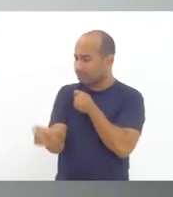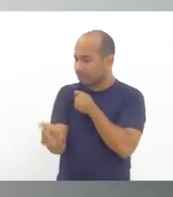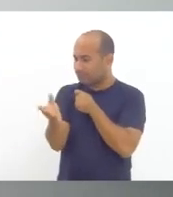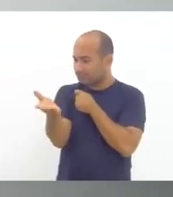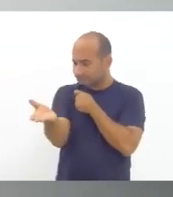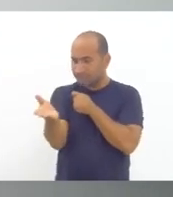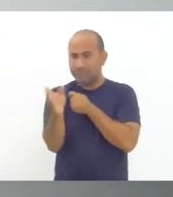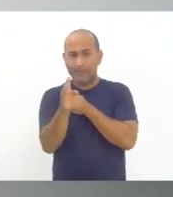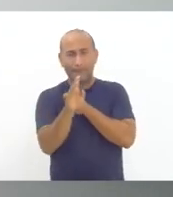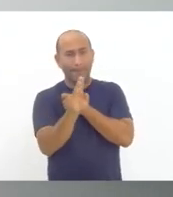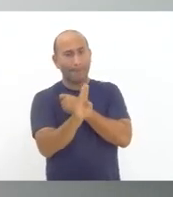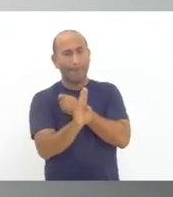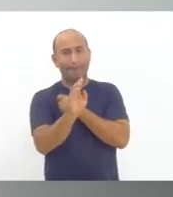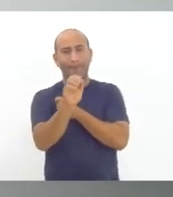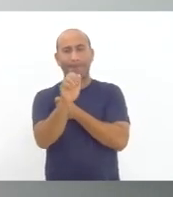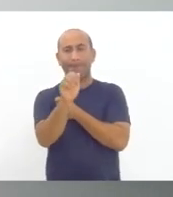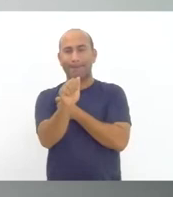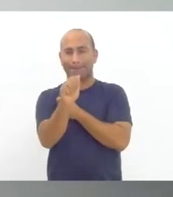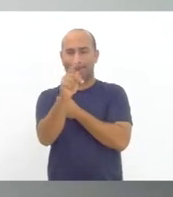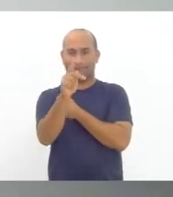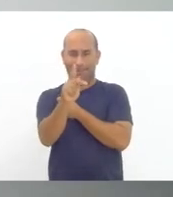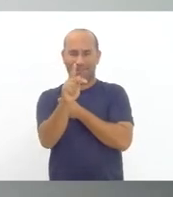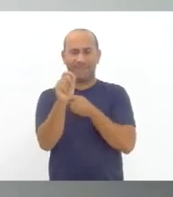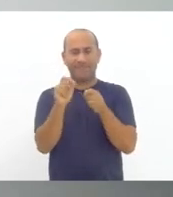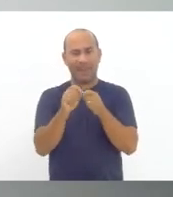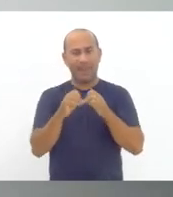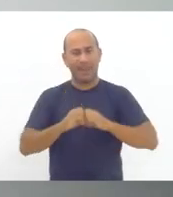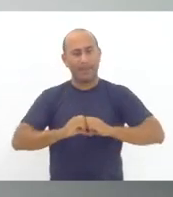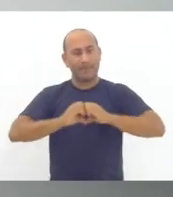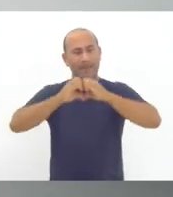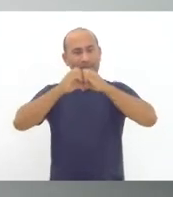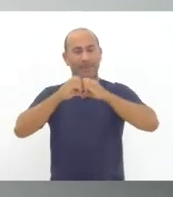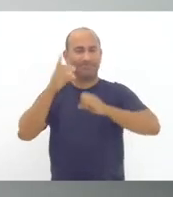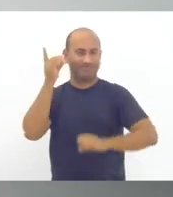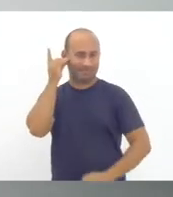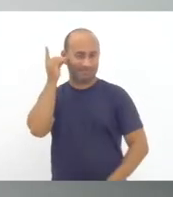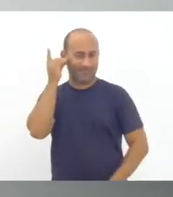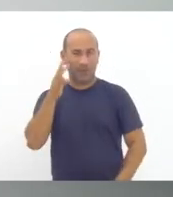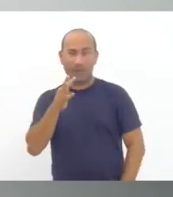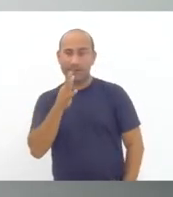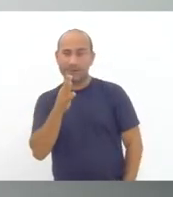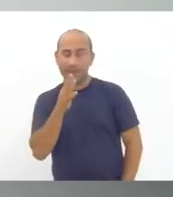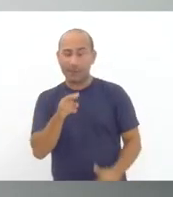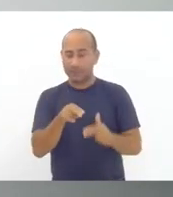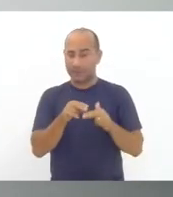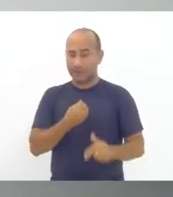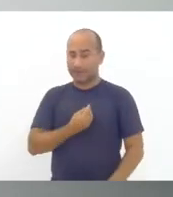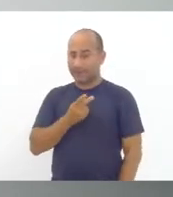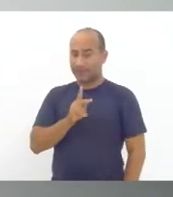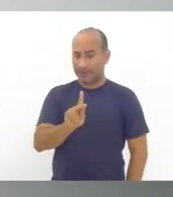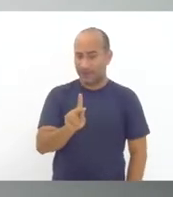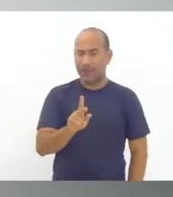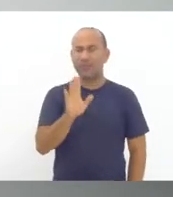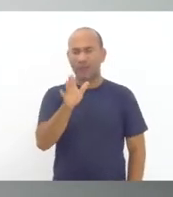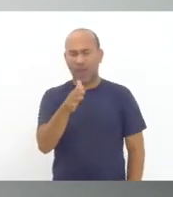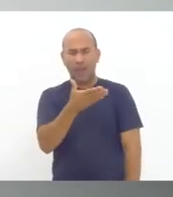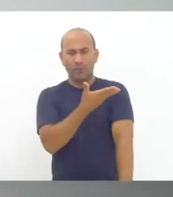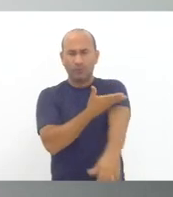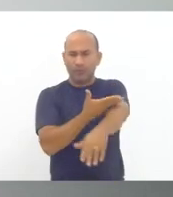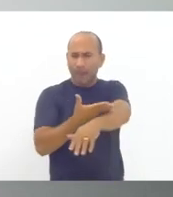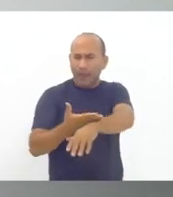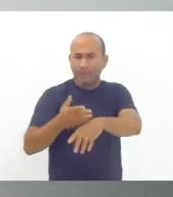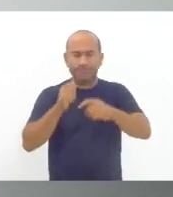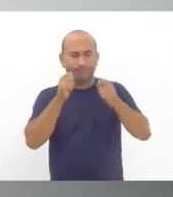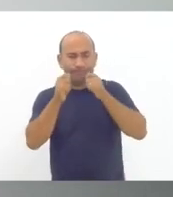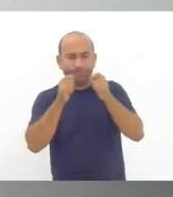me fez ficar apaixonado pela rádio conheci a rádio por meio do bap eu já tava acostumado a dar entrevista